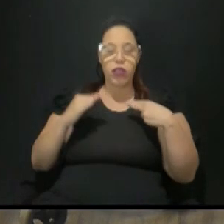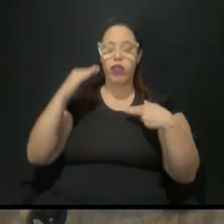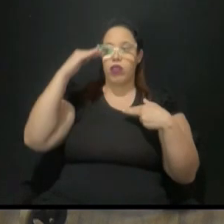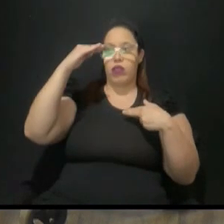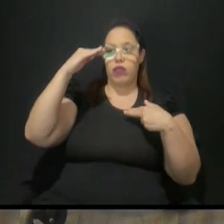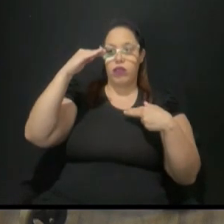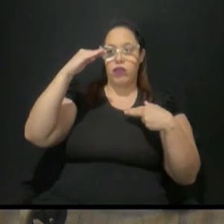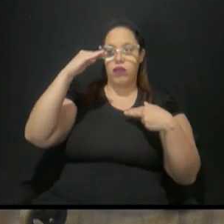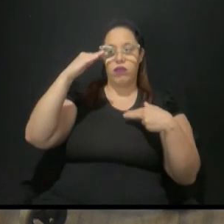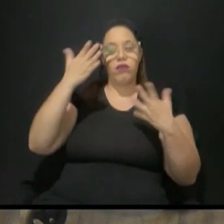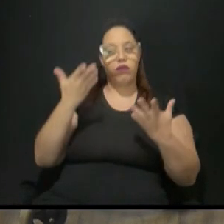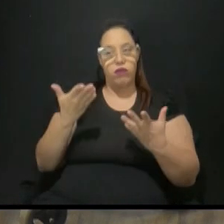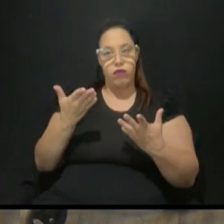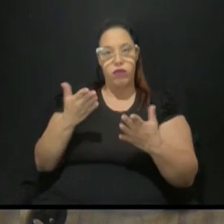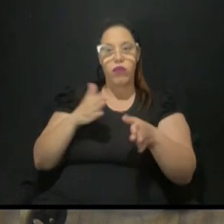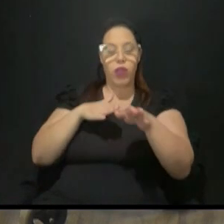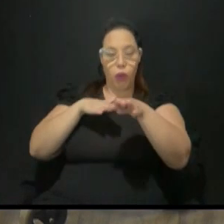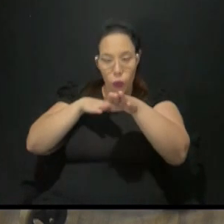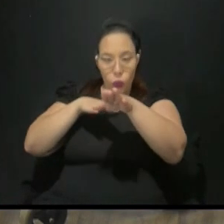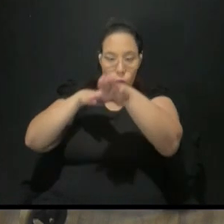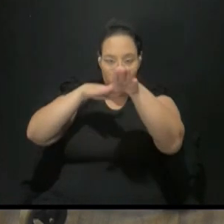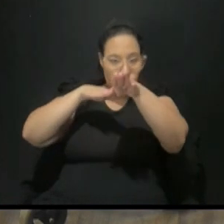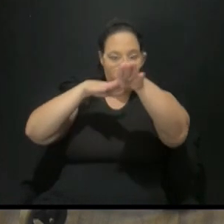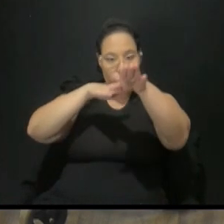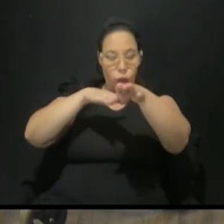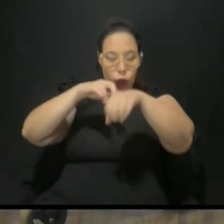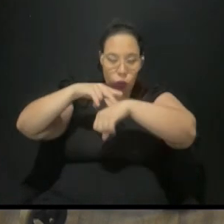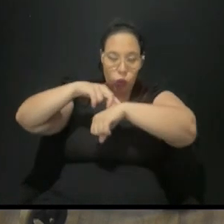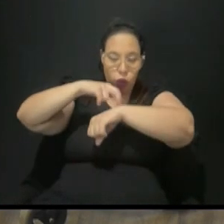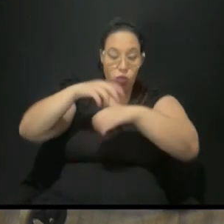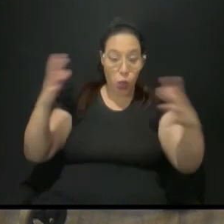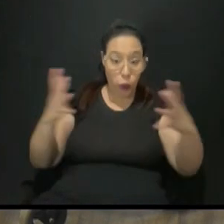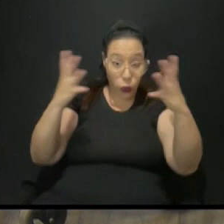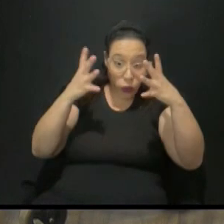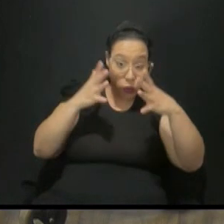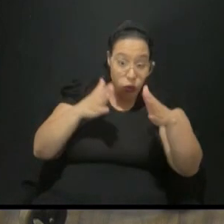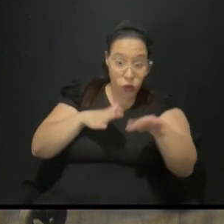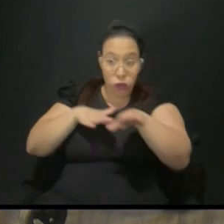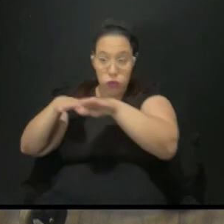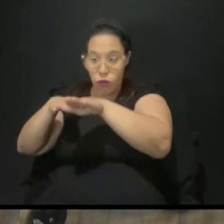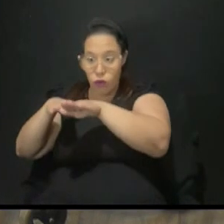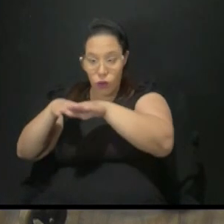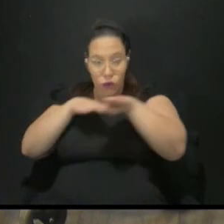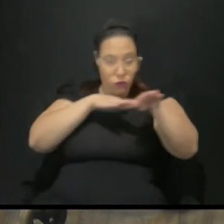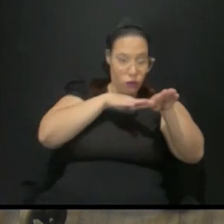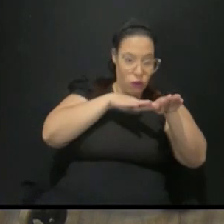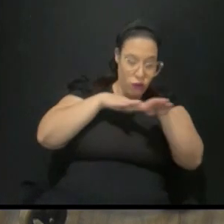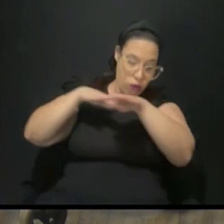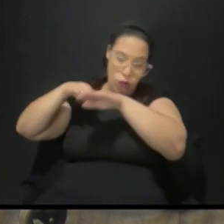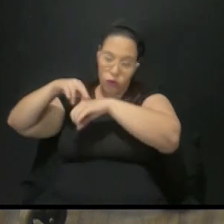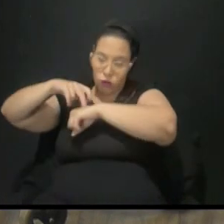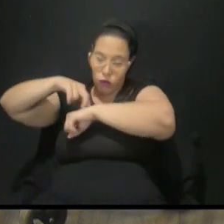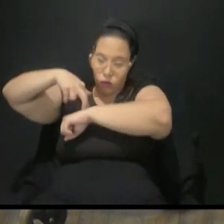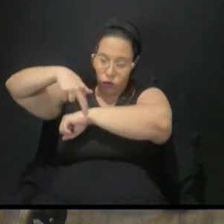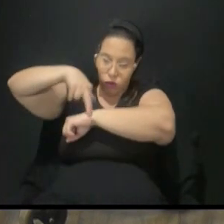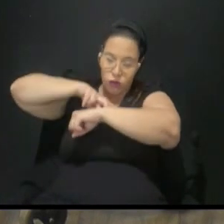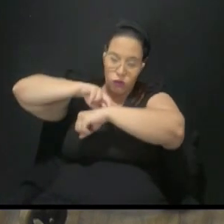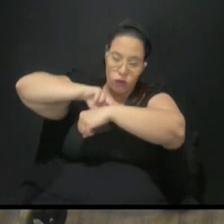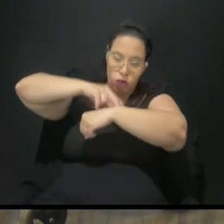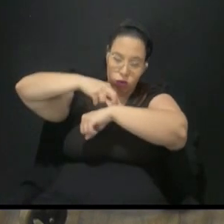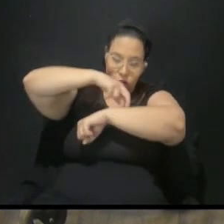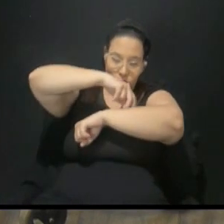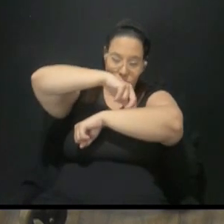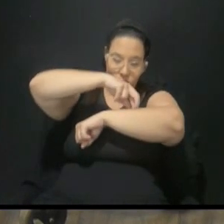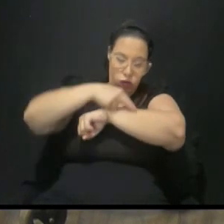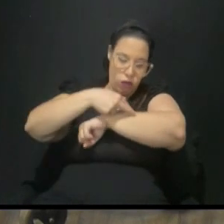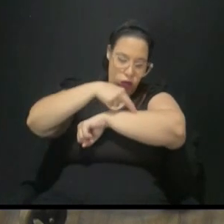guiar a atleta, mas também de motivá-la e orientá-la durante o processo de corrida. qual é o posicionamento que ela está, se ela está próxima de uma